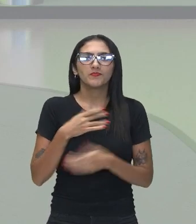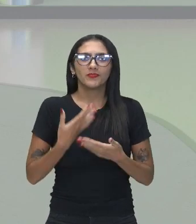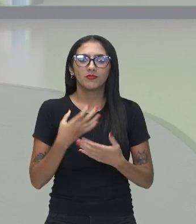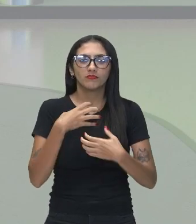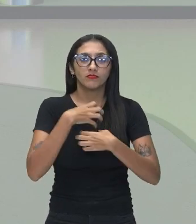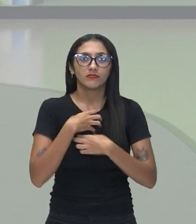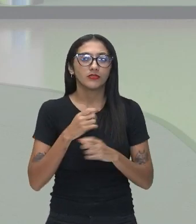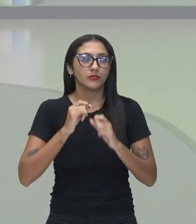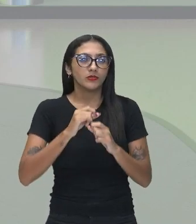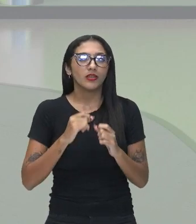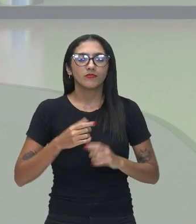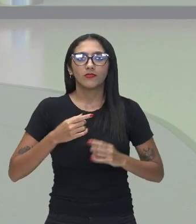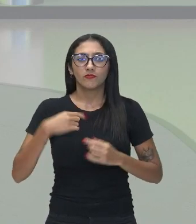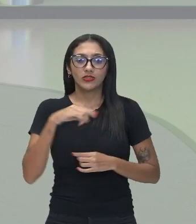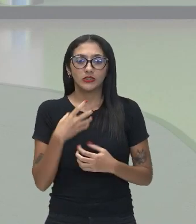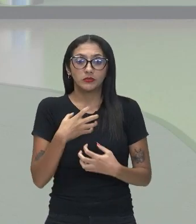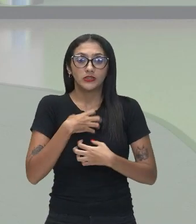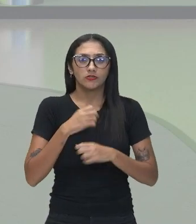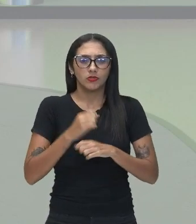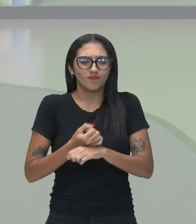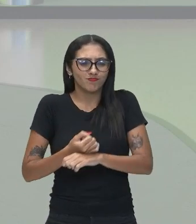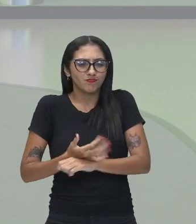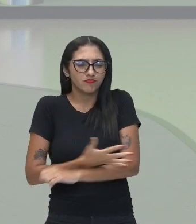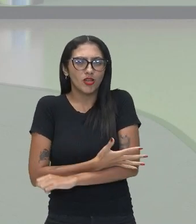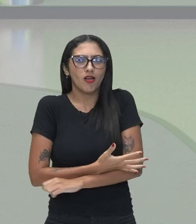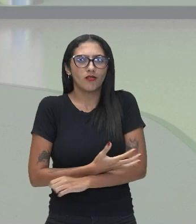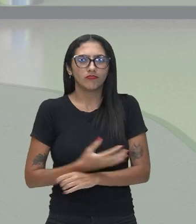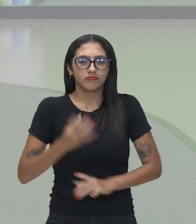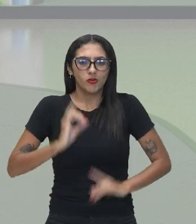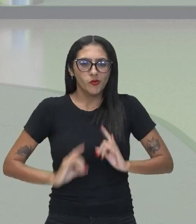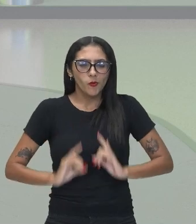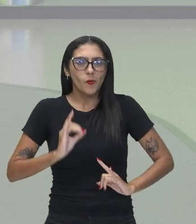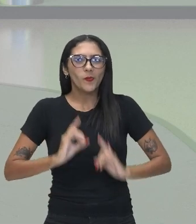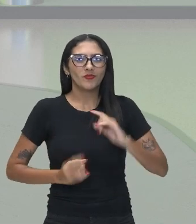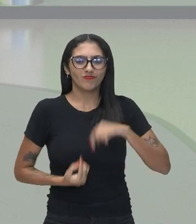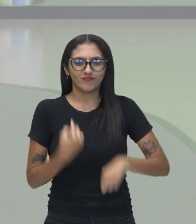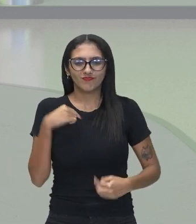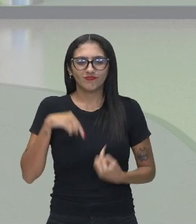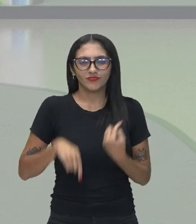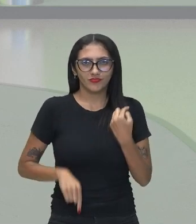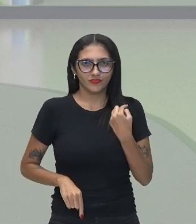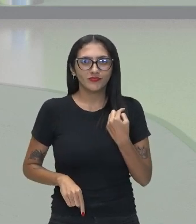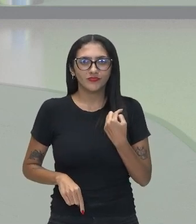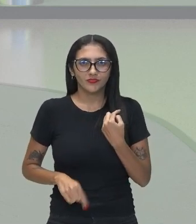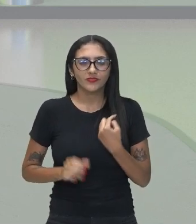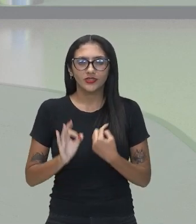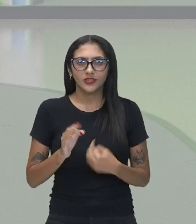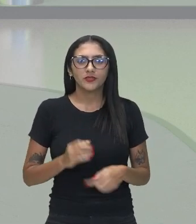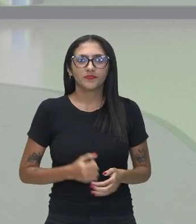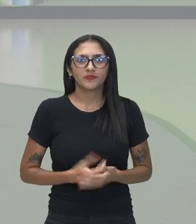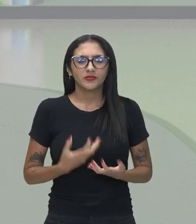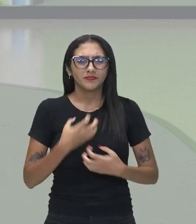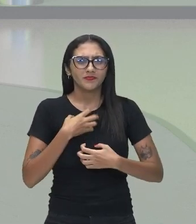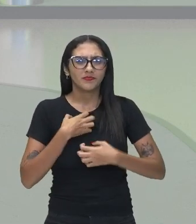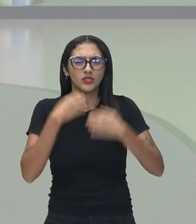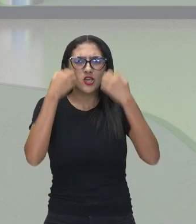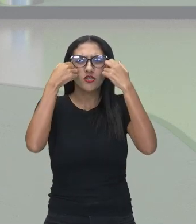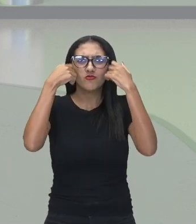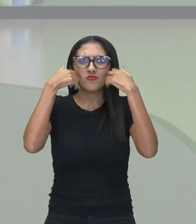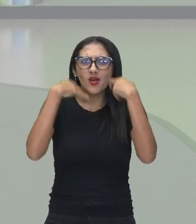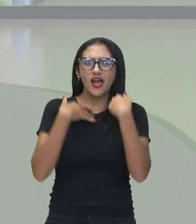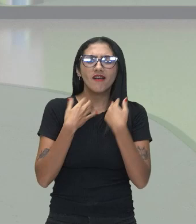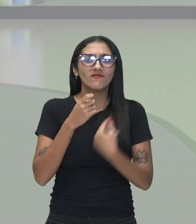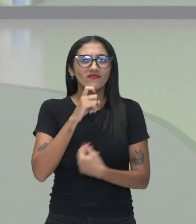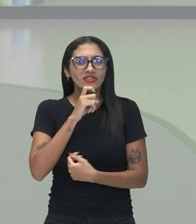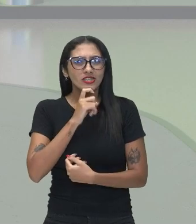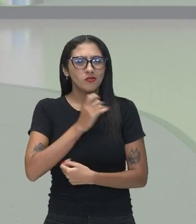que você está ali sentindo a adrenalina no seu corpo, né, no seu organismo. Você começa a suar frio, o